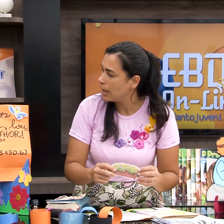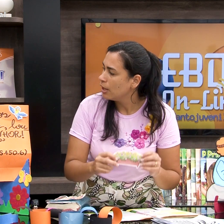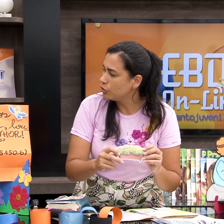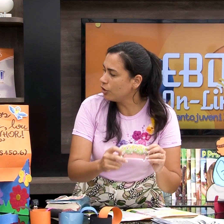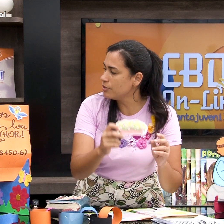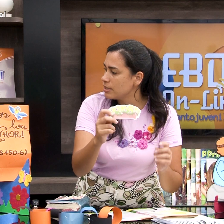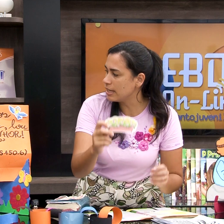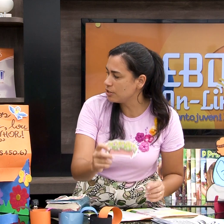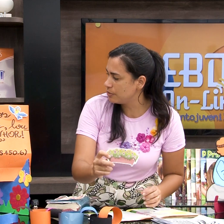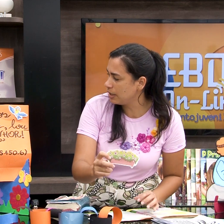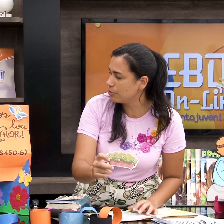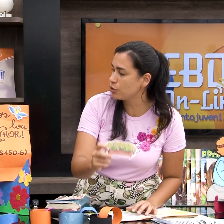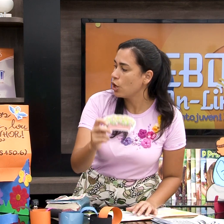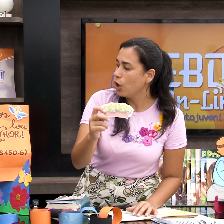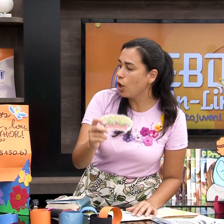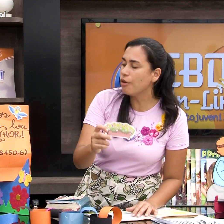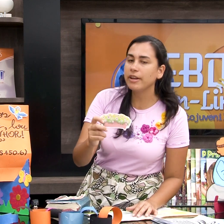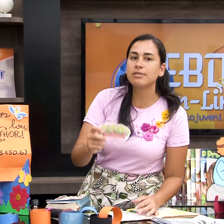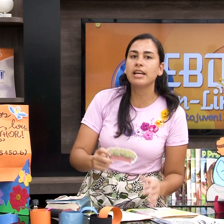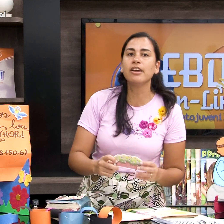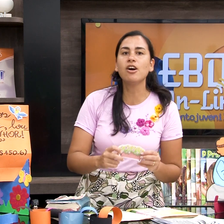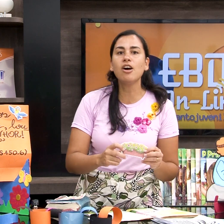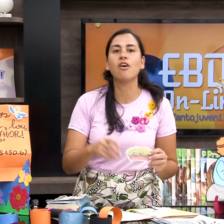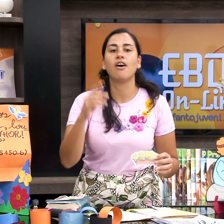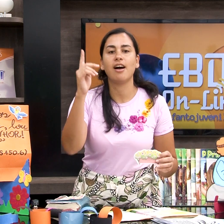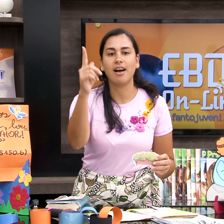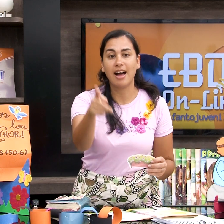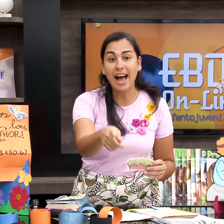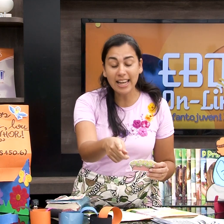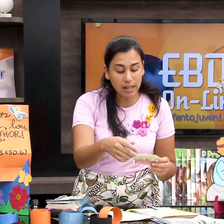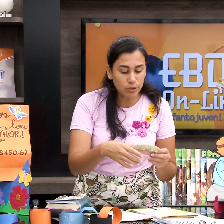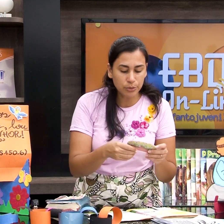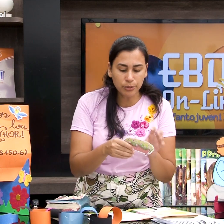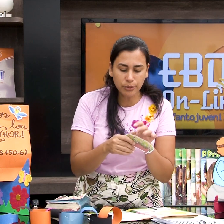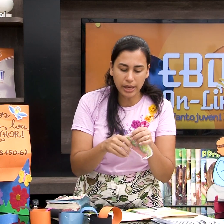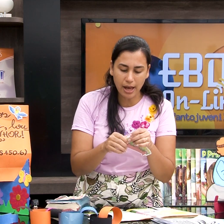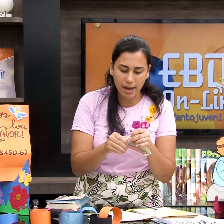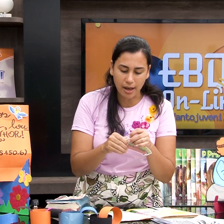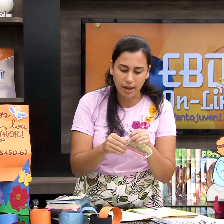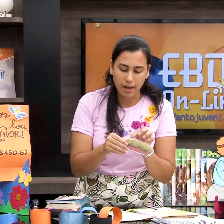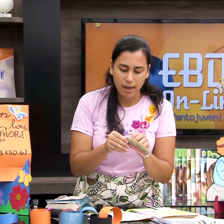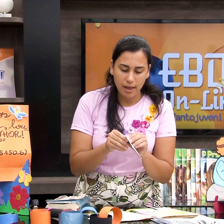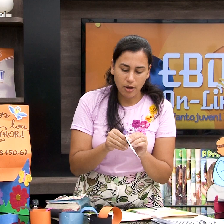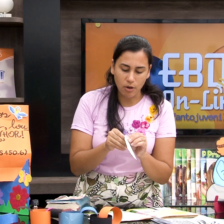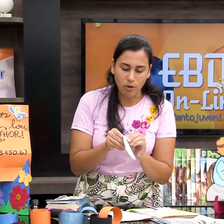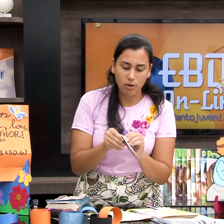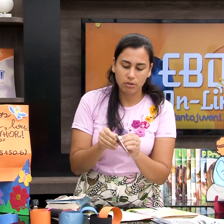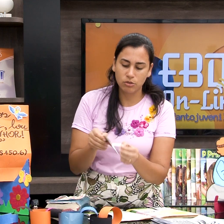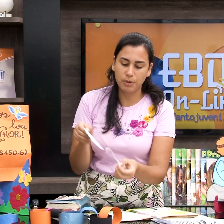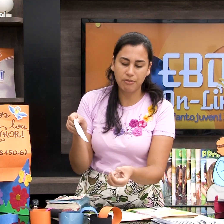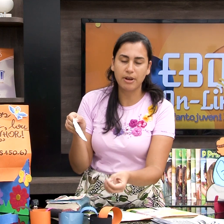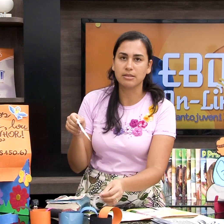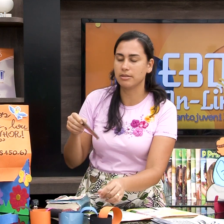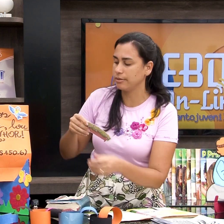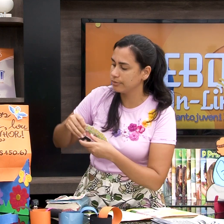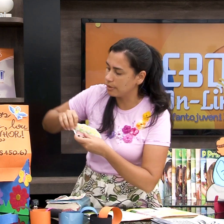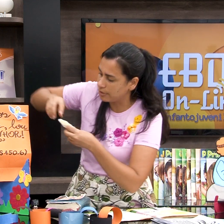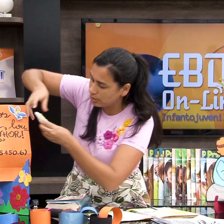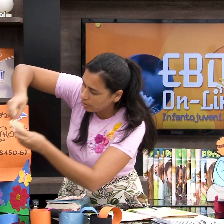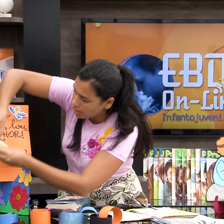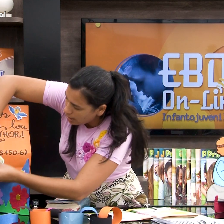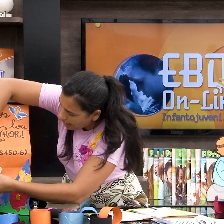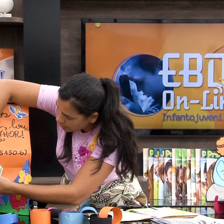bora lá. Todos os seres vivos louvem ao Senhor. Aleluia. Ó, dupla